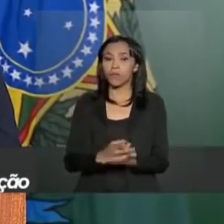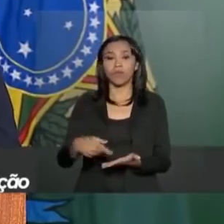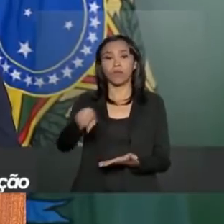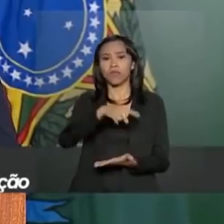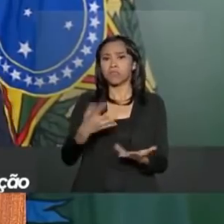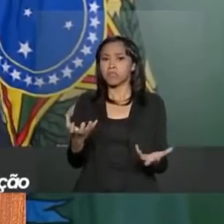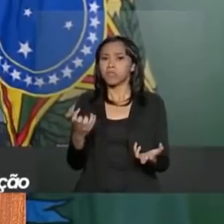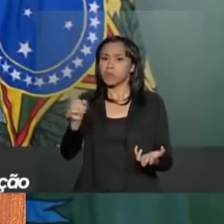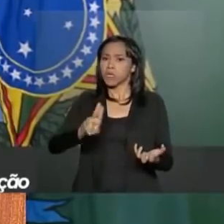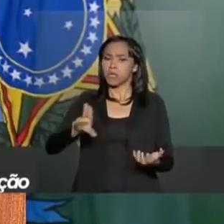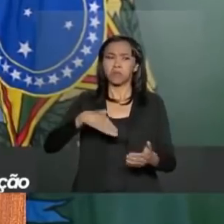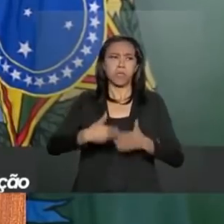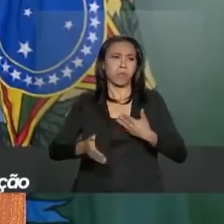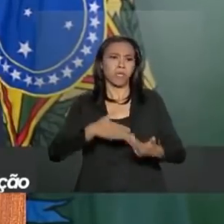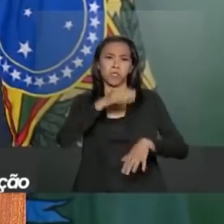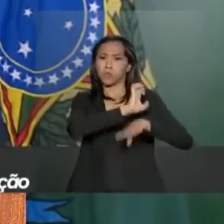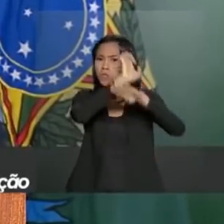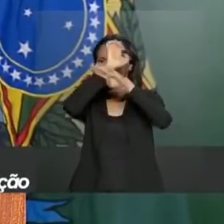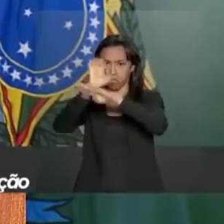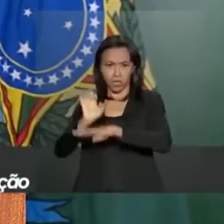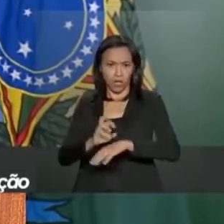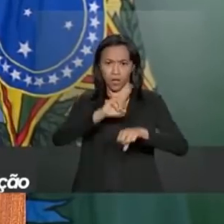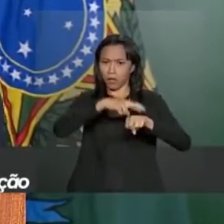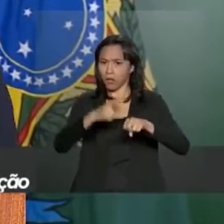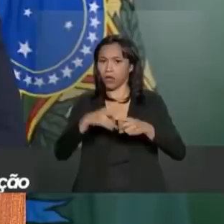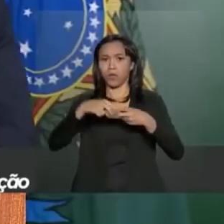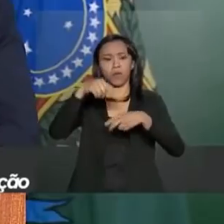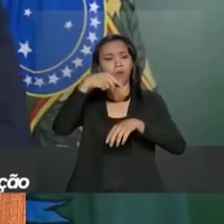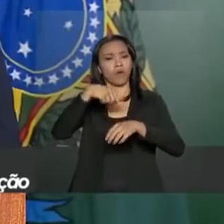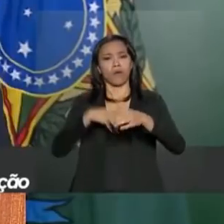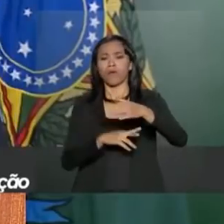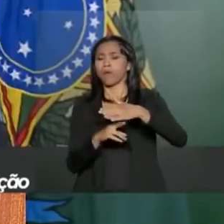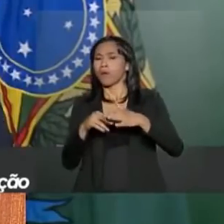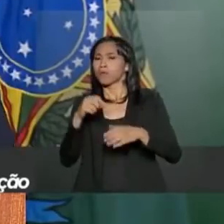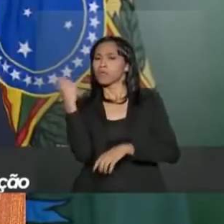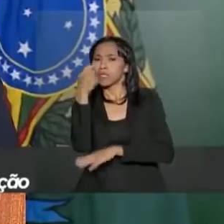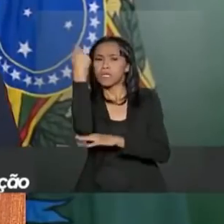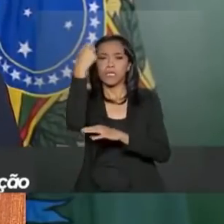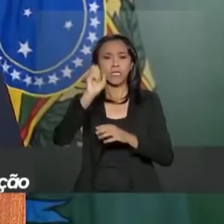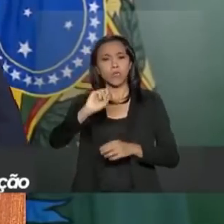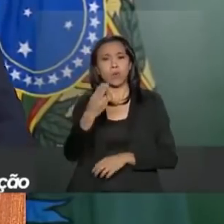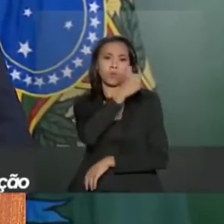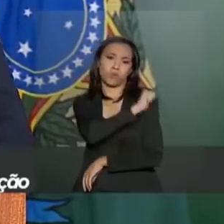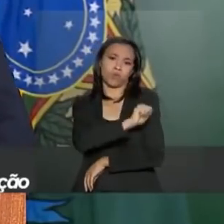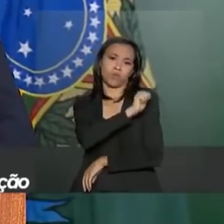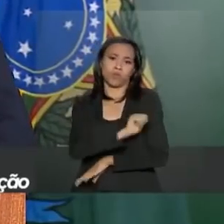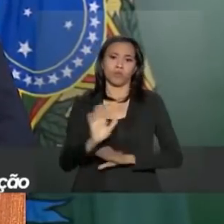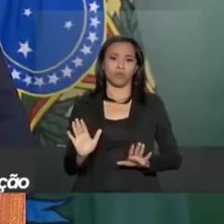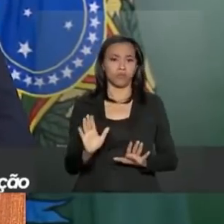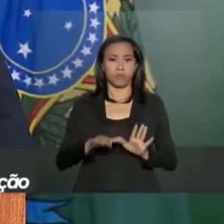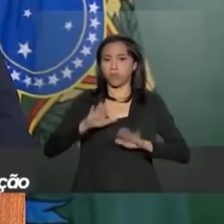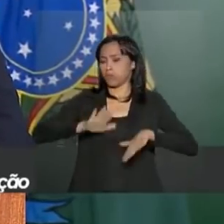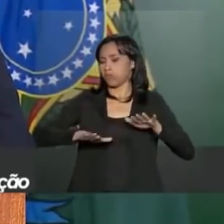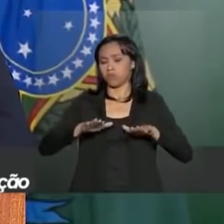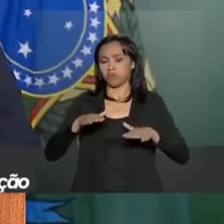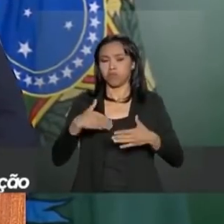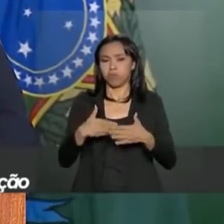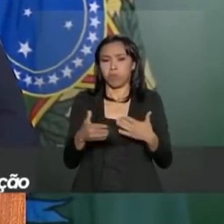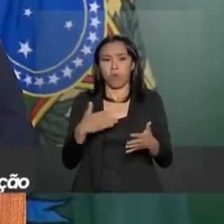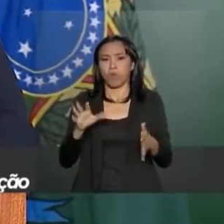estava no Acre Rondônia Rio Grande do Sul Santa Catarina ou Rio de Janeiro e esse